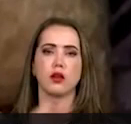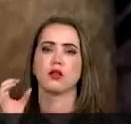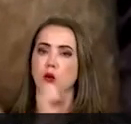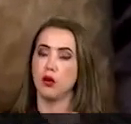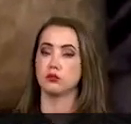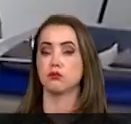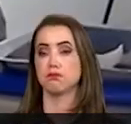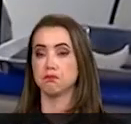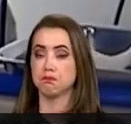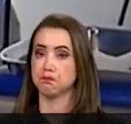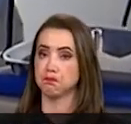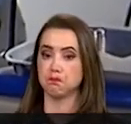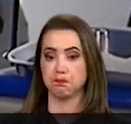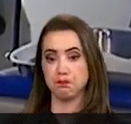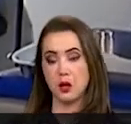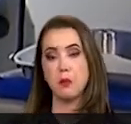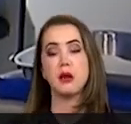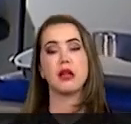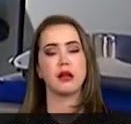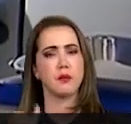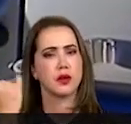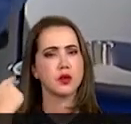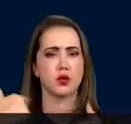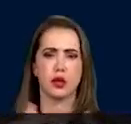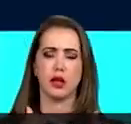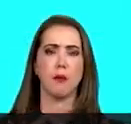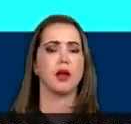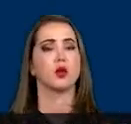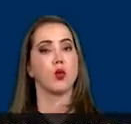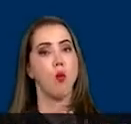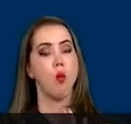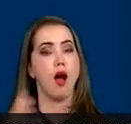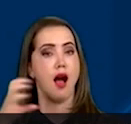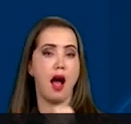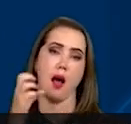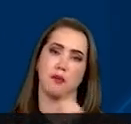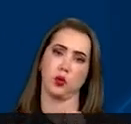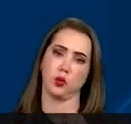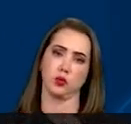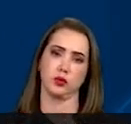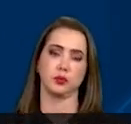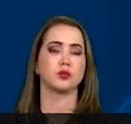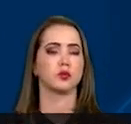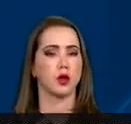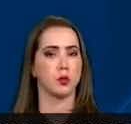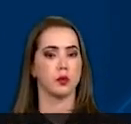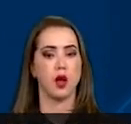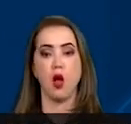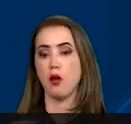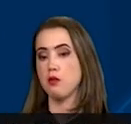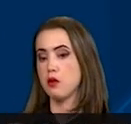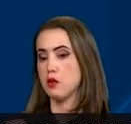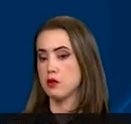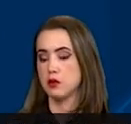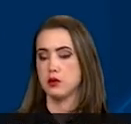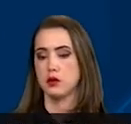é importante, de acordo com o Instituto Nacional de Câncer. Esforços conjuntos da Organização Mundial da Saúde com o